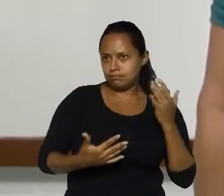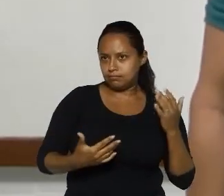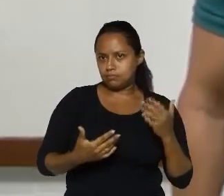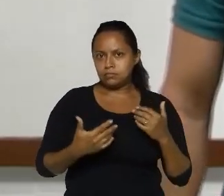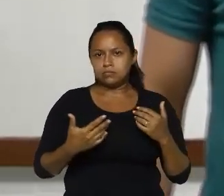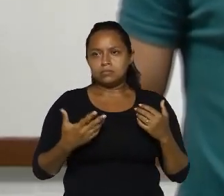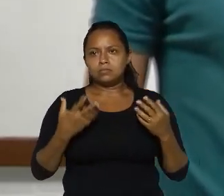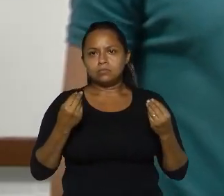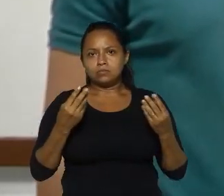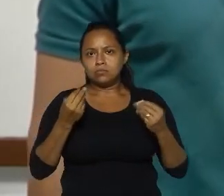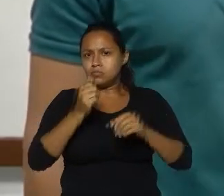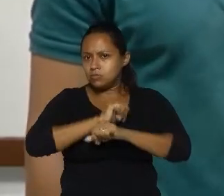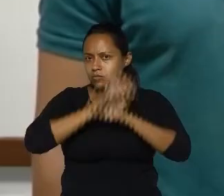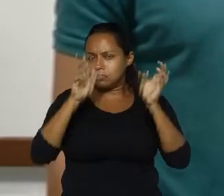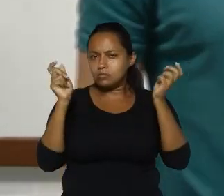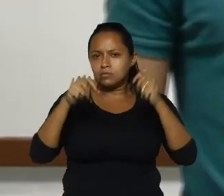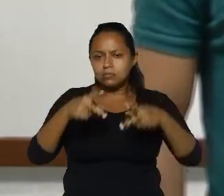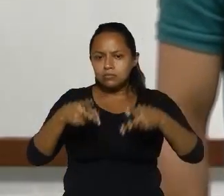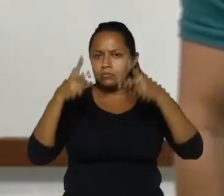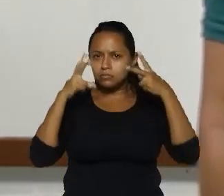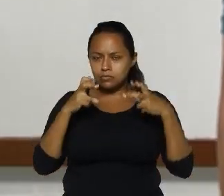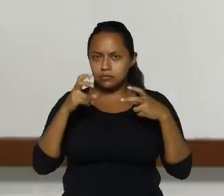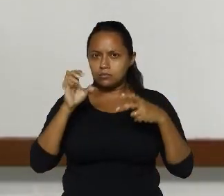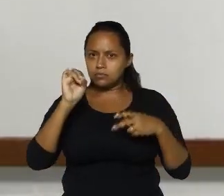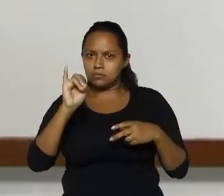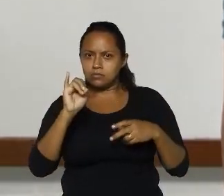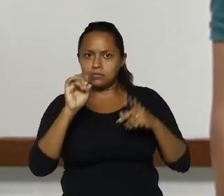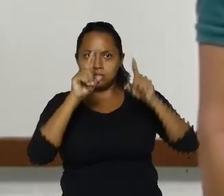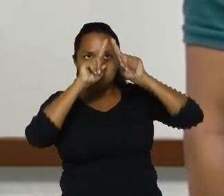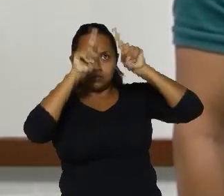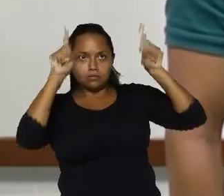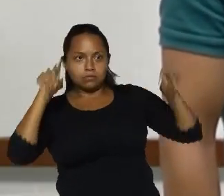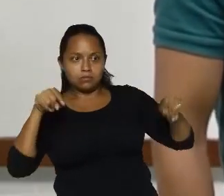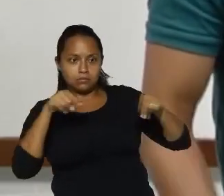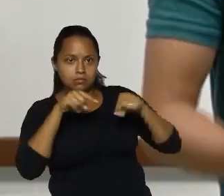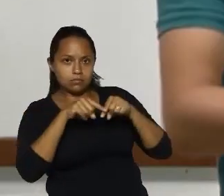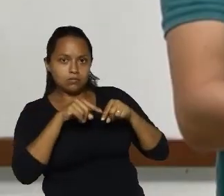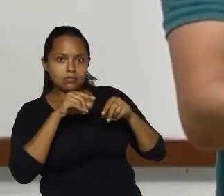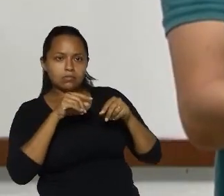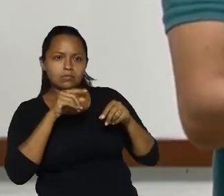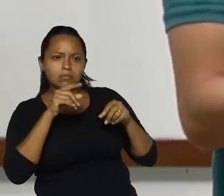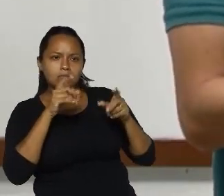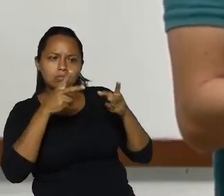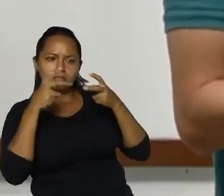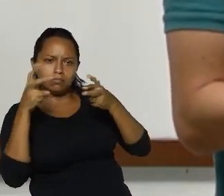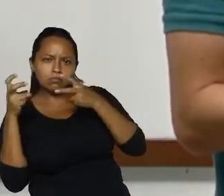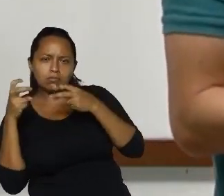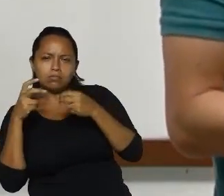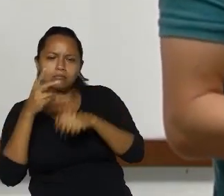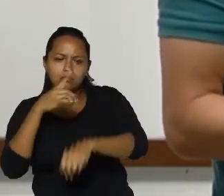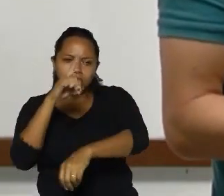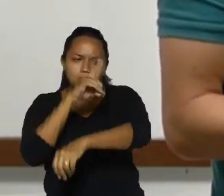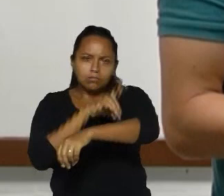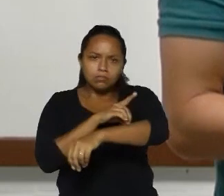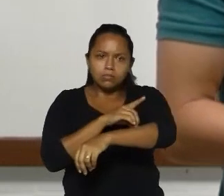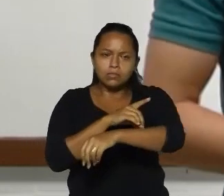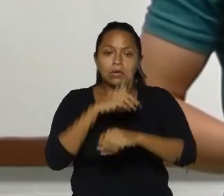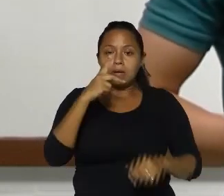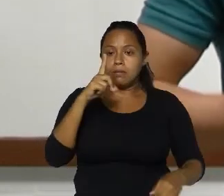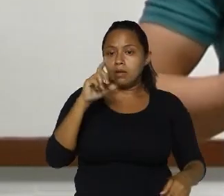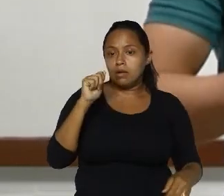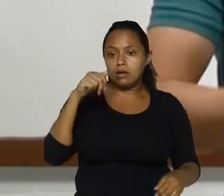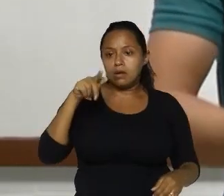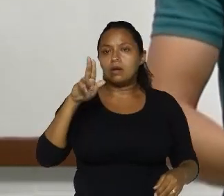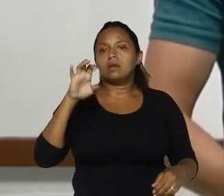Gente, isso é muito claro no quadro de dengue hemorrágica. o número de plaquetas diminui.